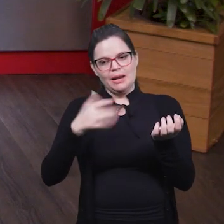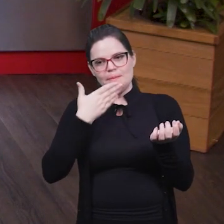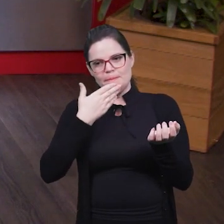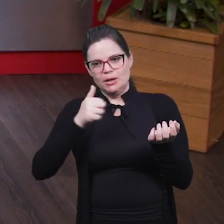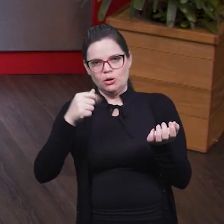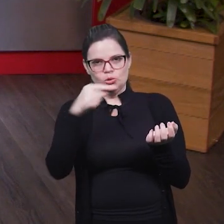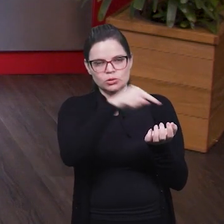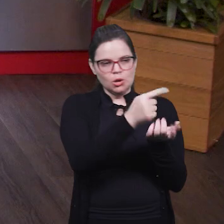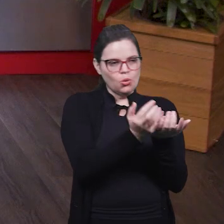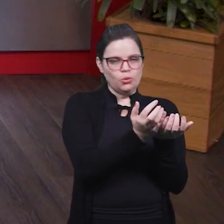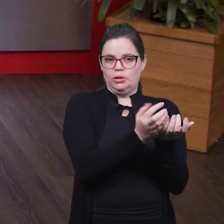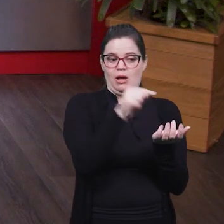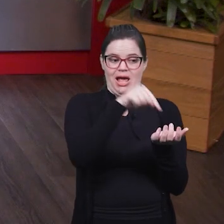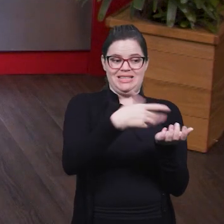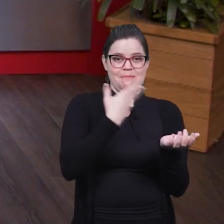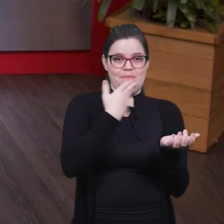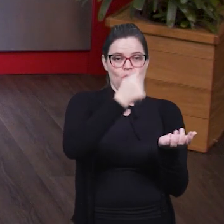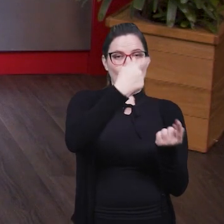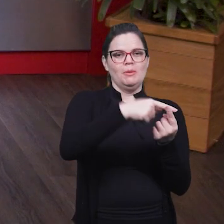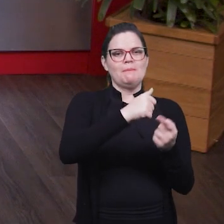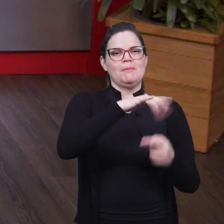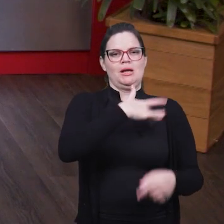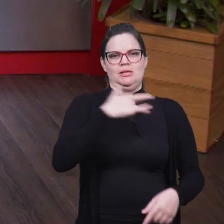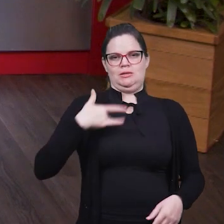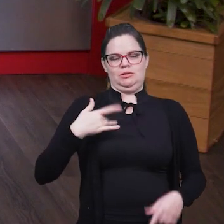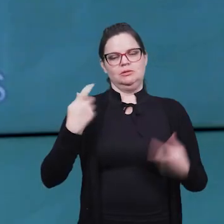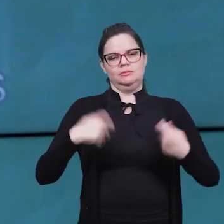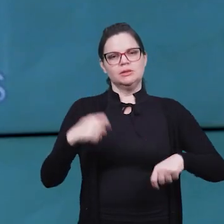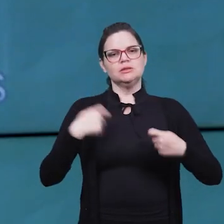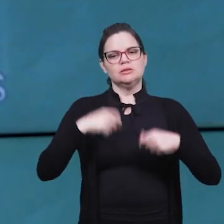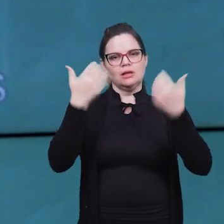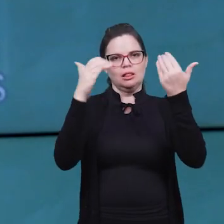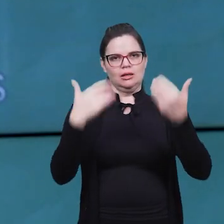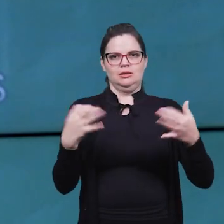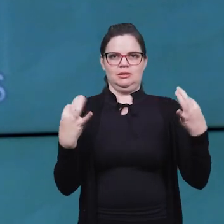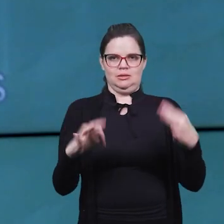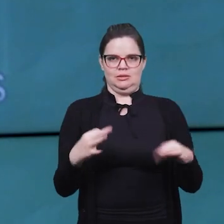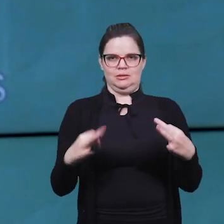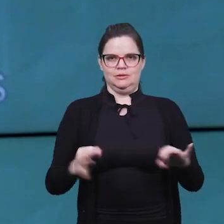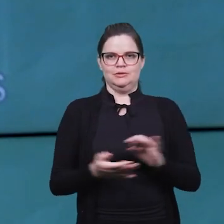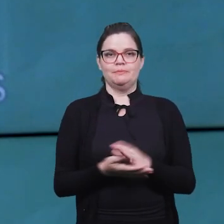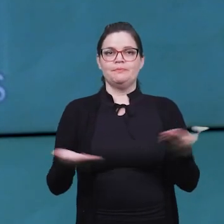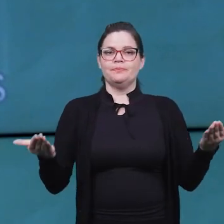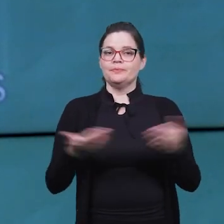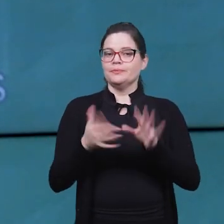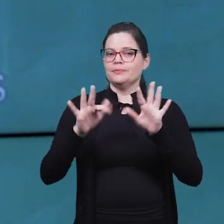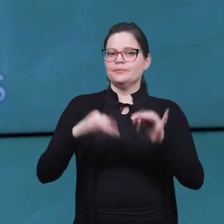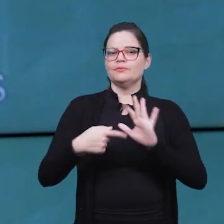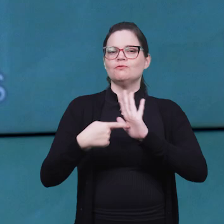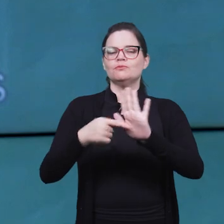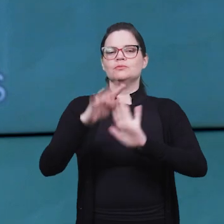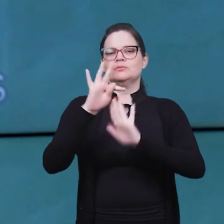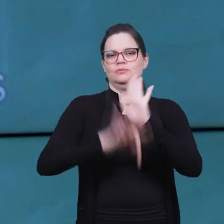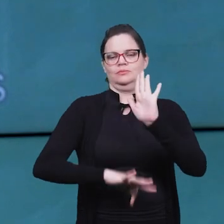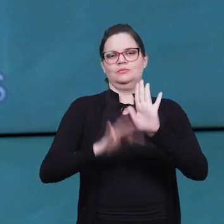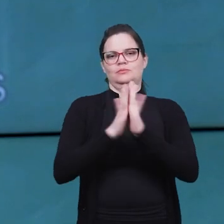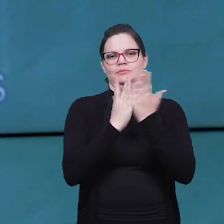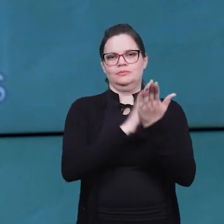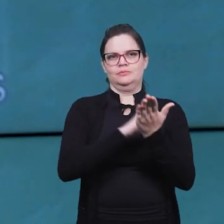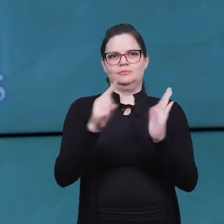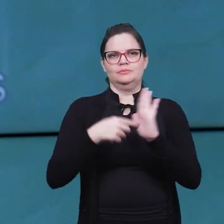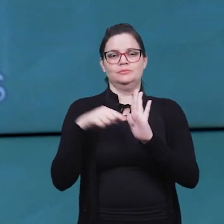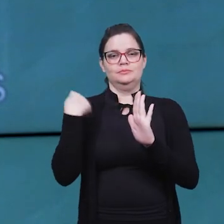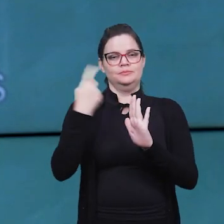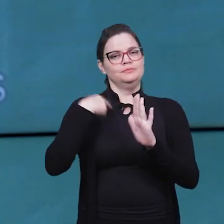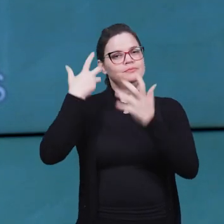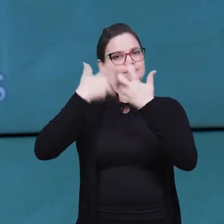precisamos muito bem verificar os alimentos que vamos consumir. E para finalizar, vou deixar um texto bíblico aqui para a nossa